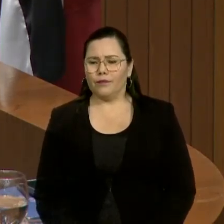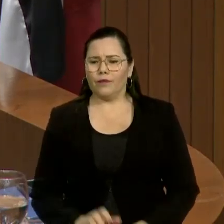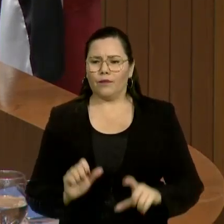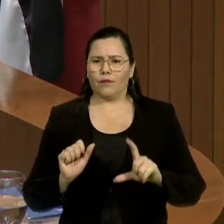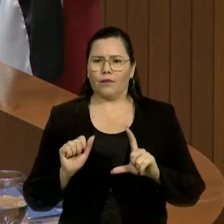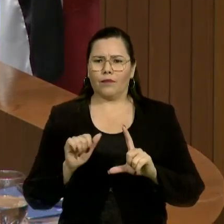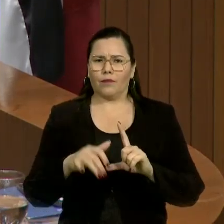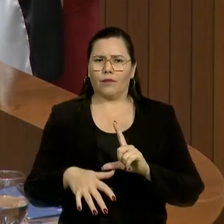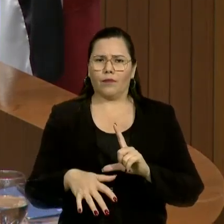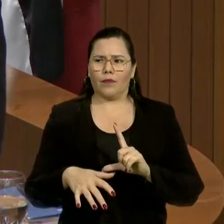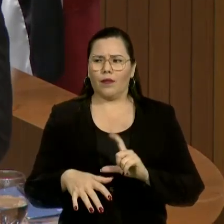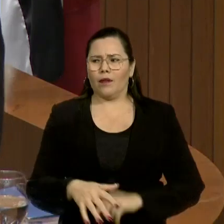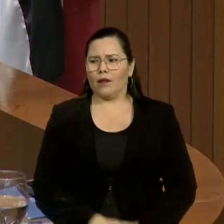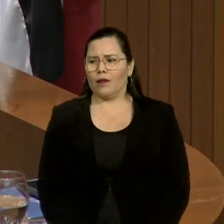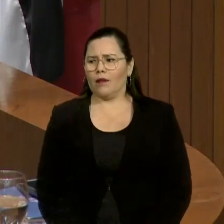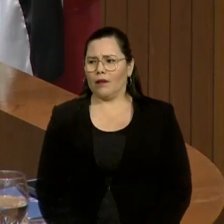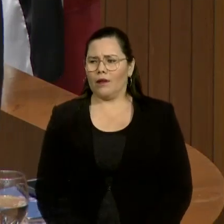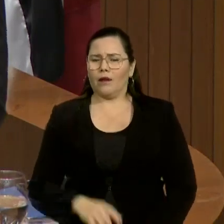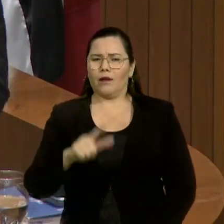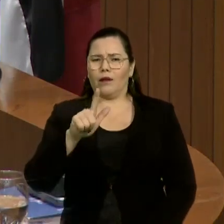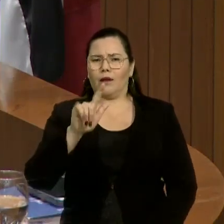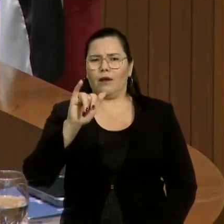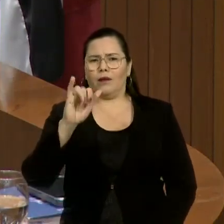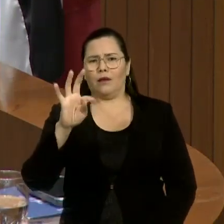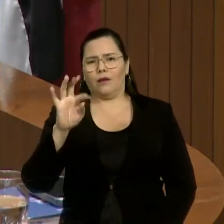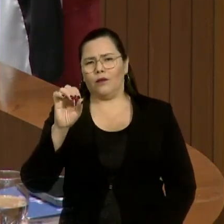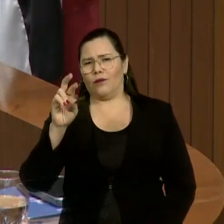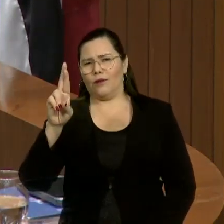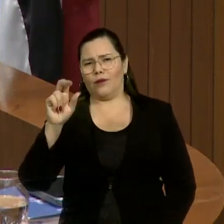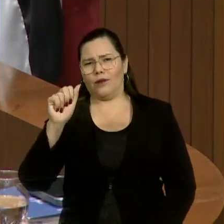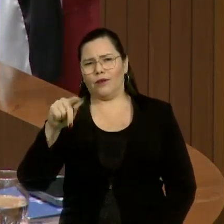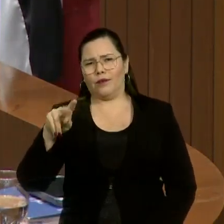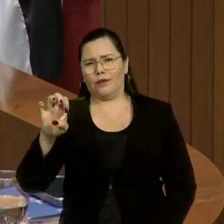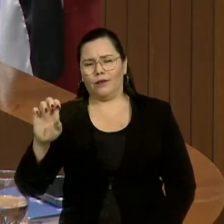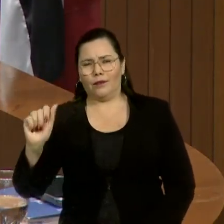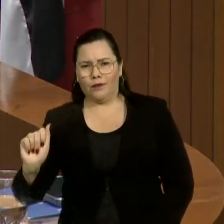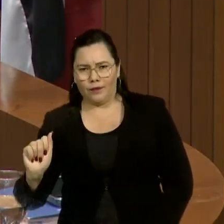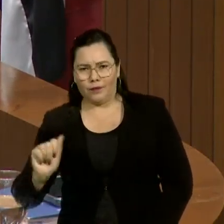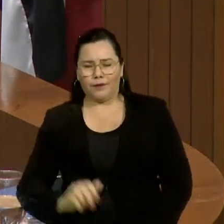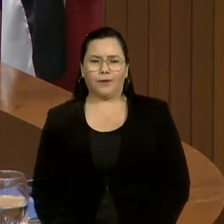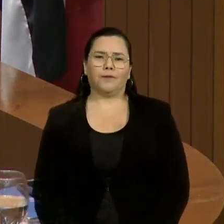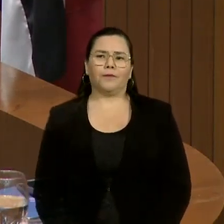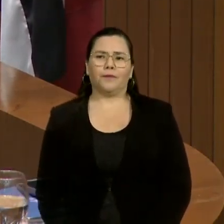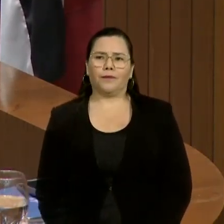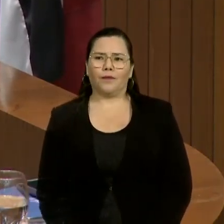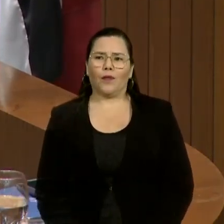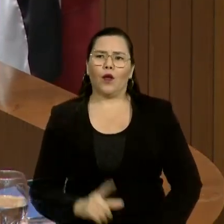5 quilômetros supostamente aí de avenida ao custo de R$250 milhões.